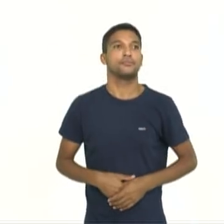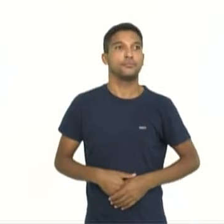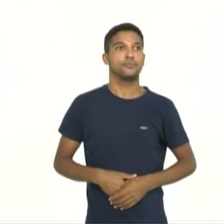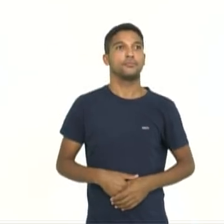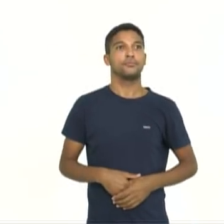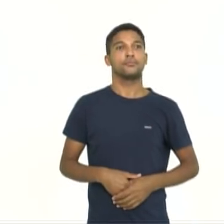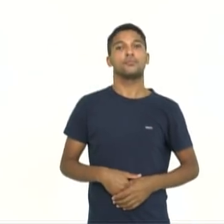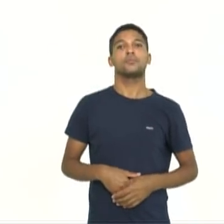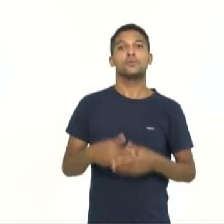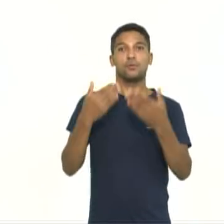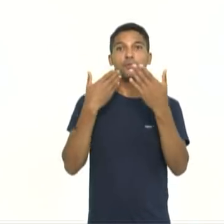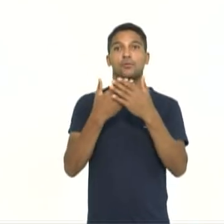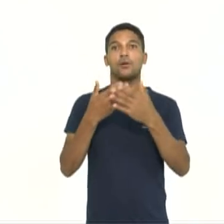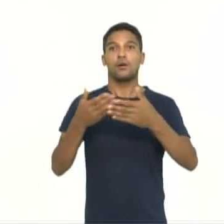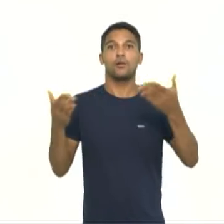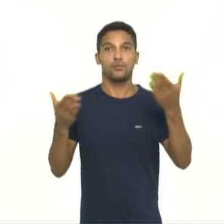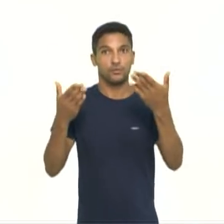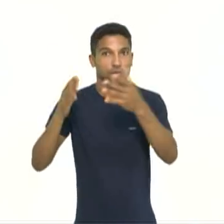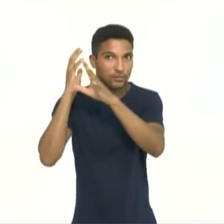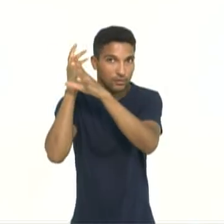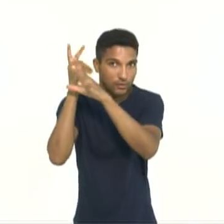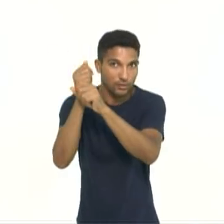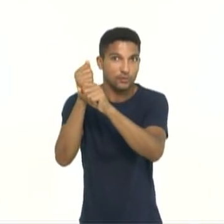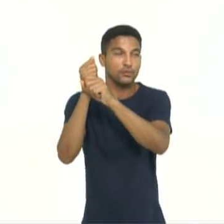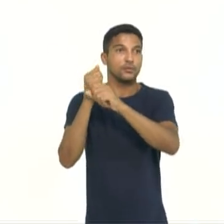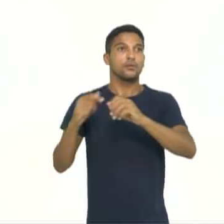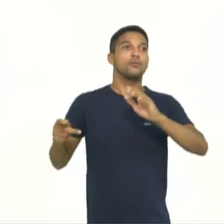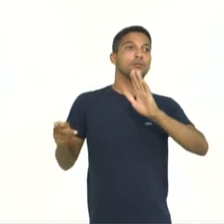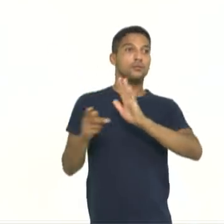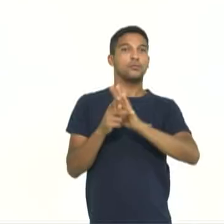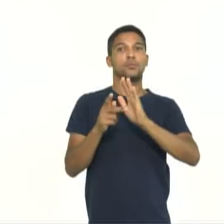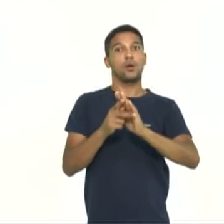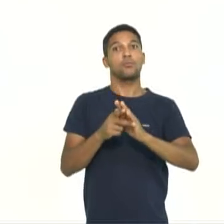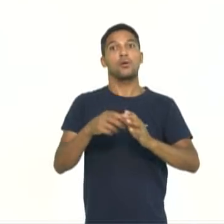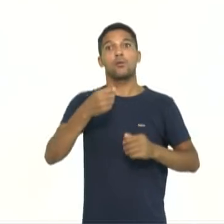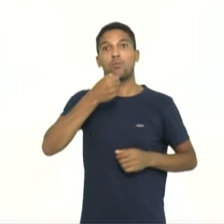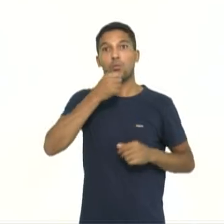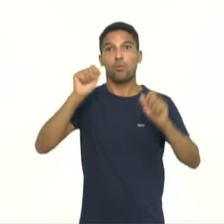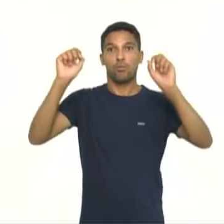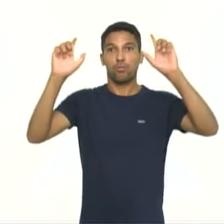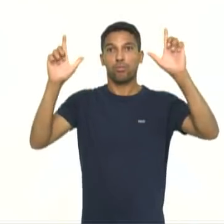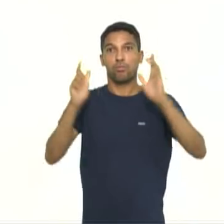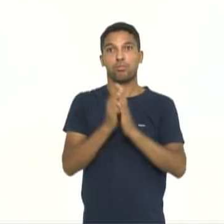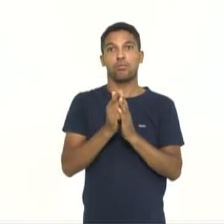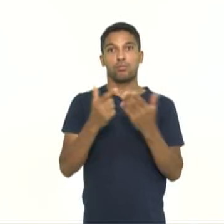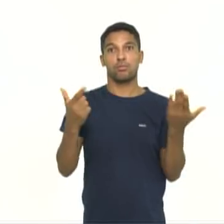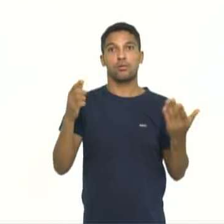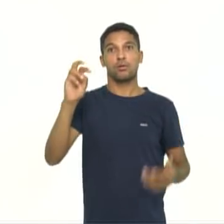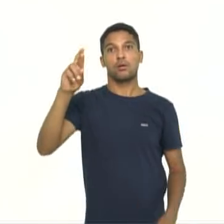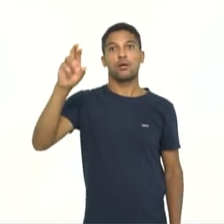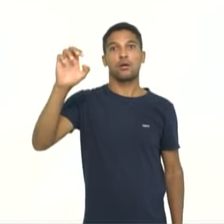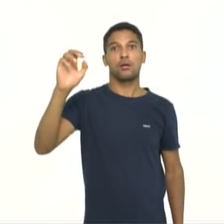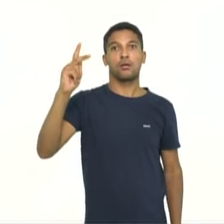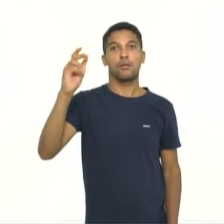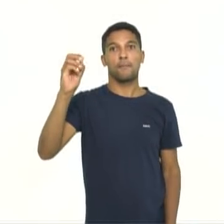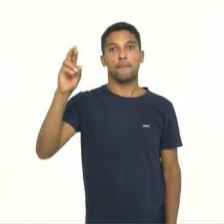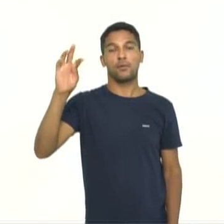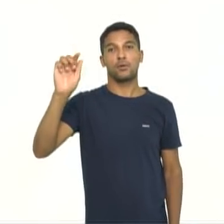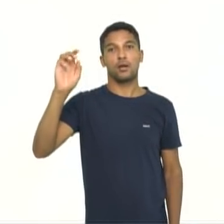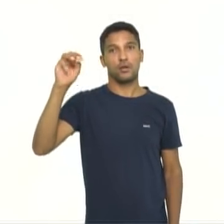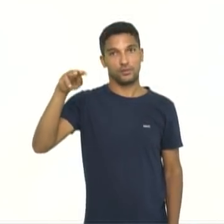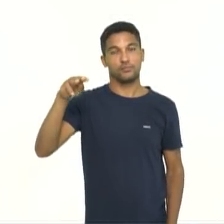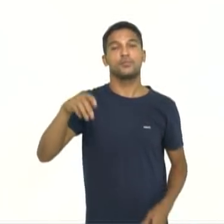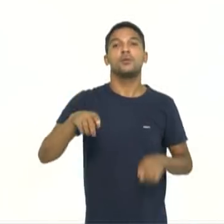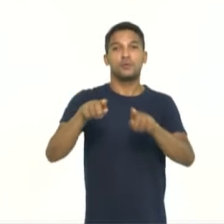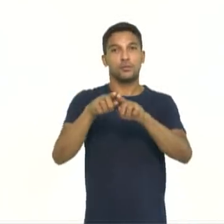uma revisãozinha a respeito dos elementos que constituem a reportagem, né? Vimos o significado de palavras, expressões,